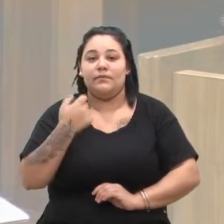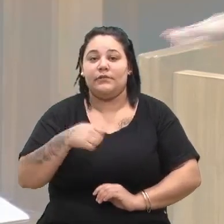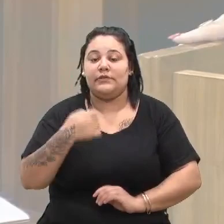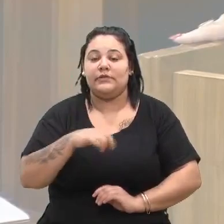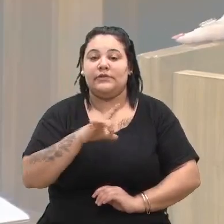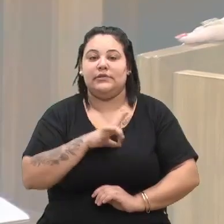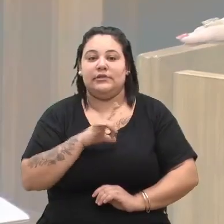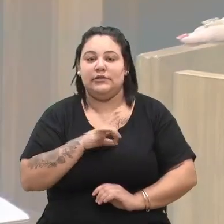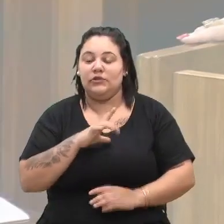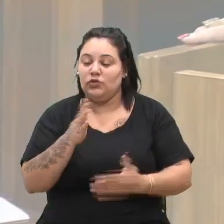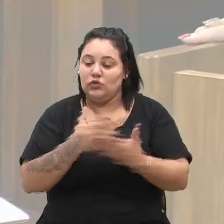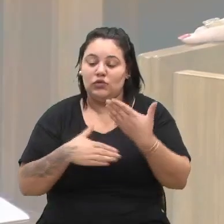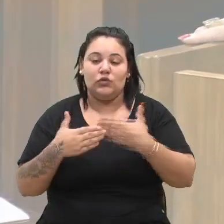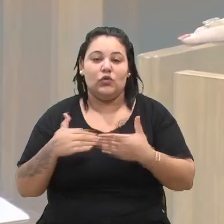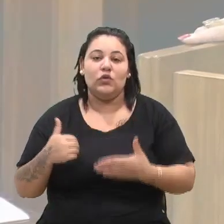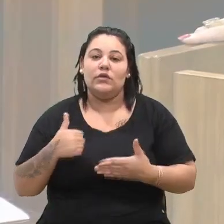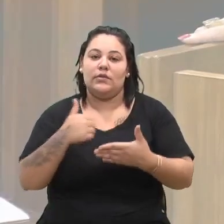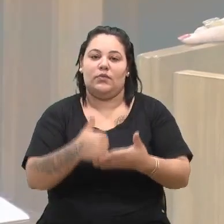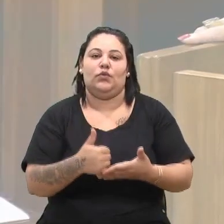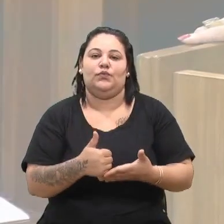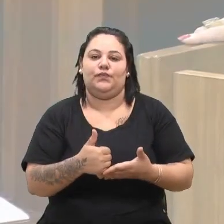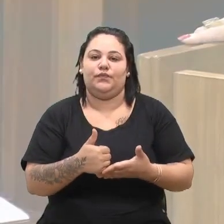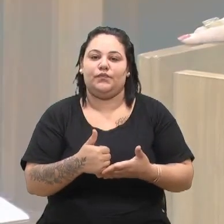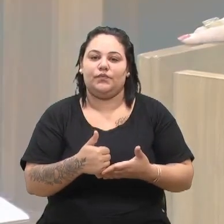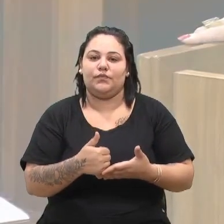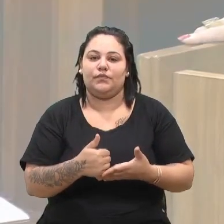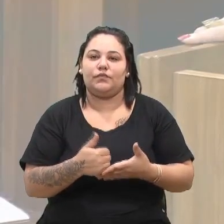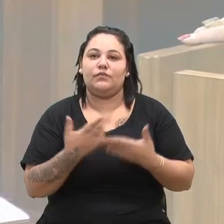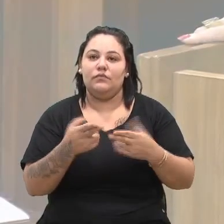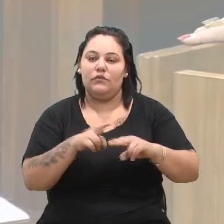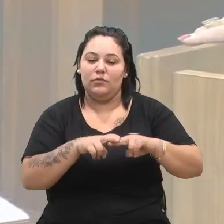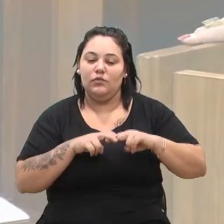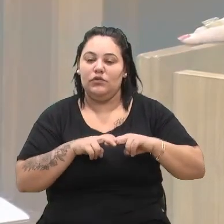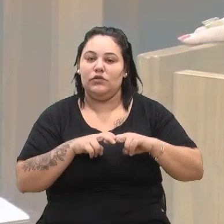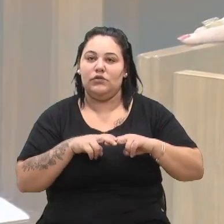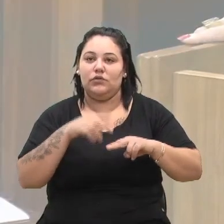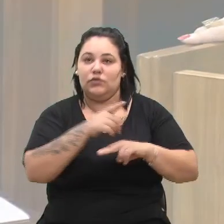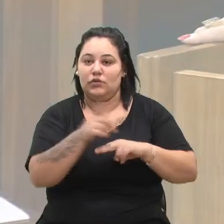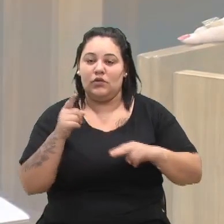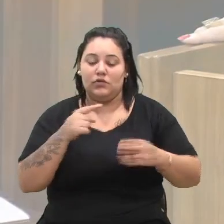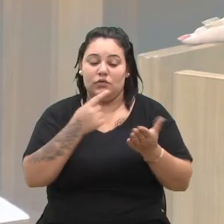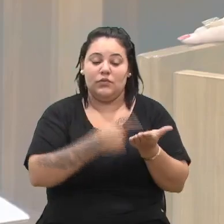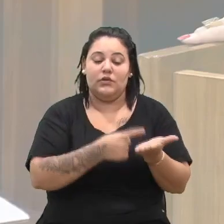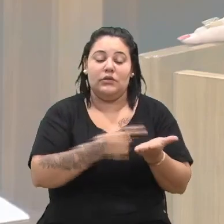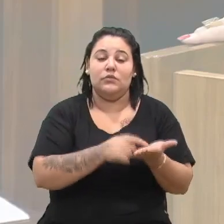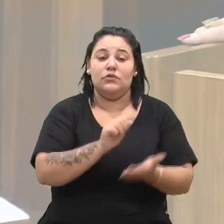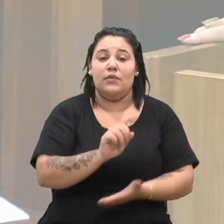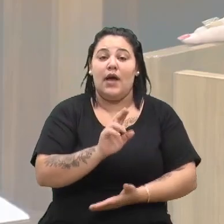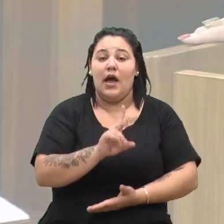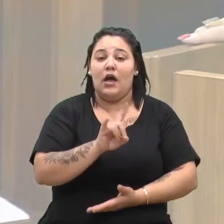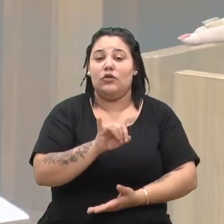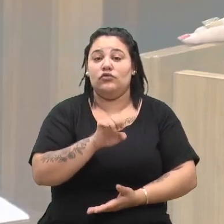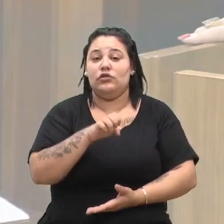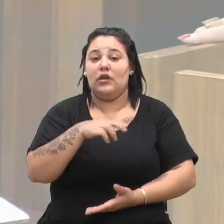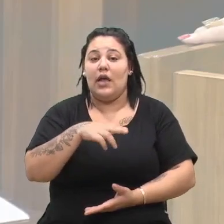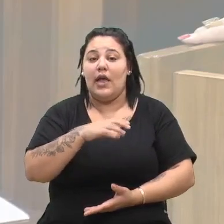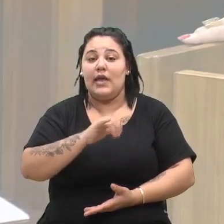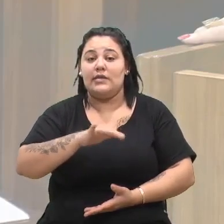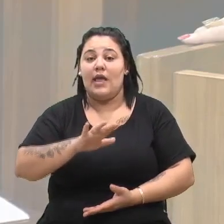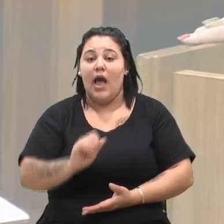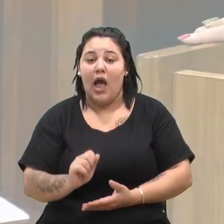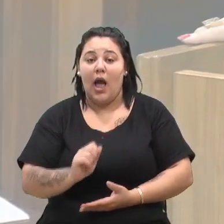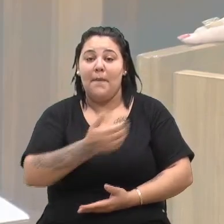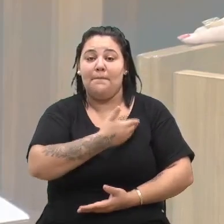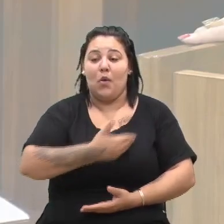caldo. E, nesse sentido, então, nós ontem combinamos uma audiência pública para o próximo dia 8